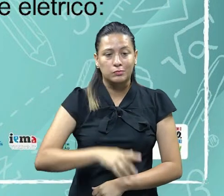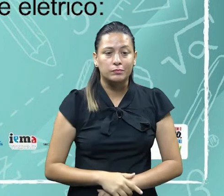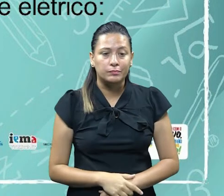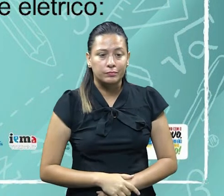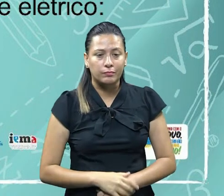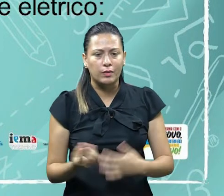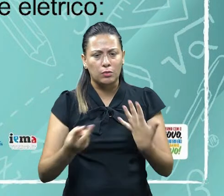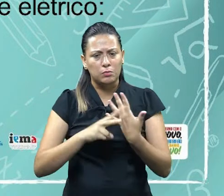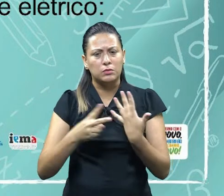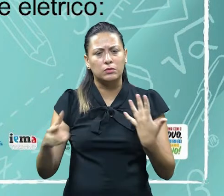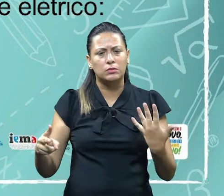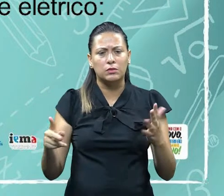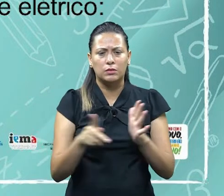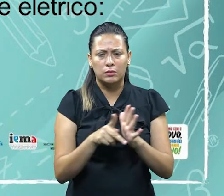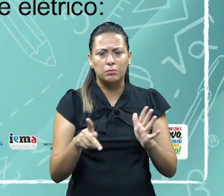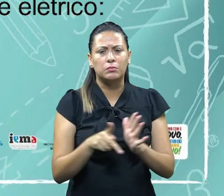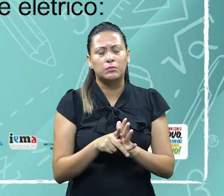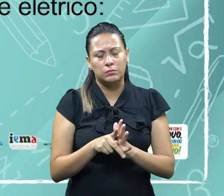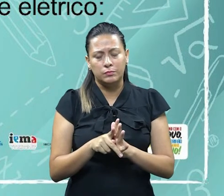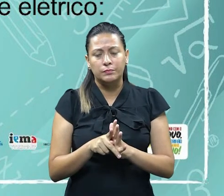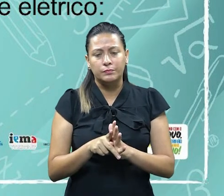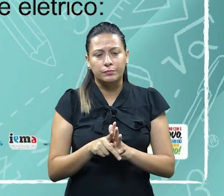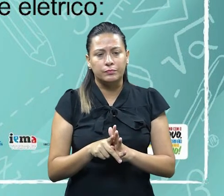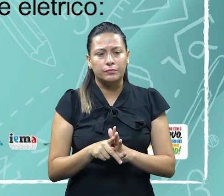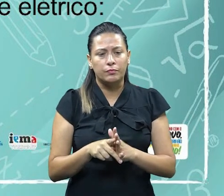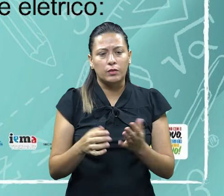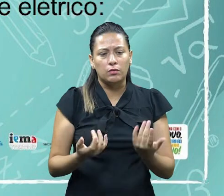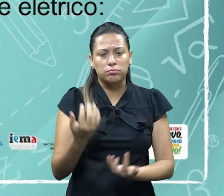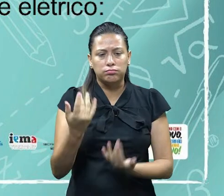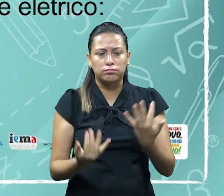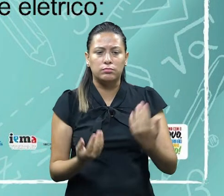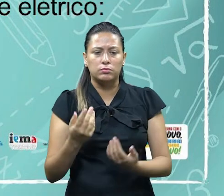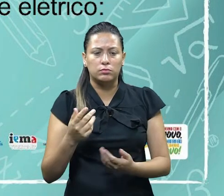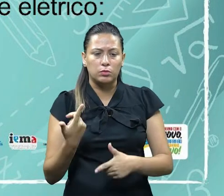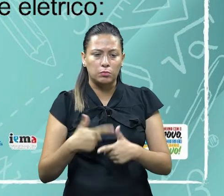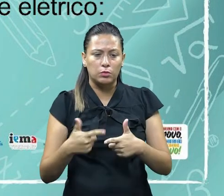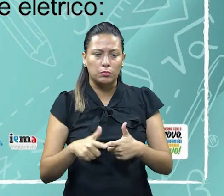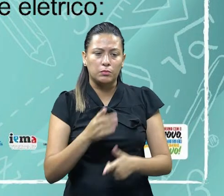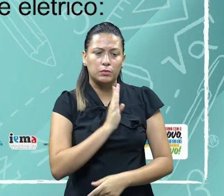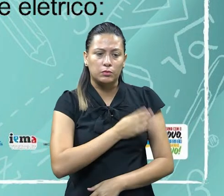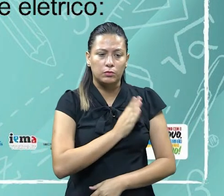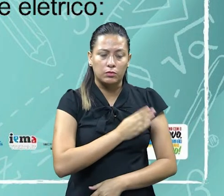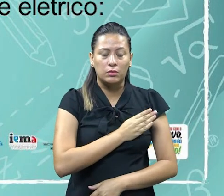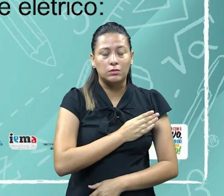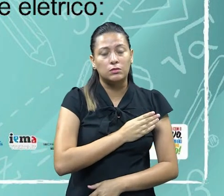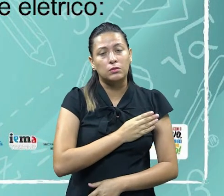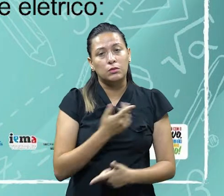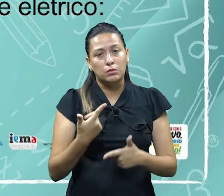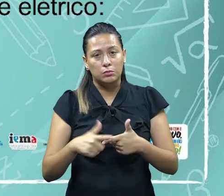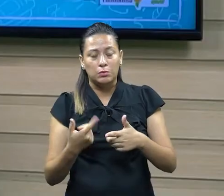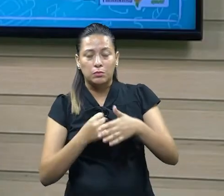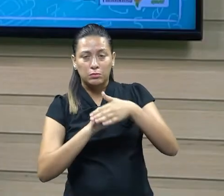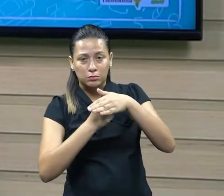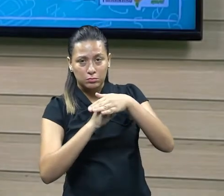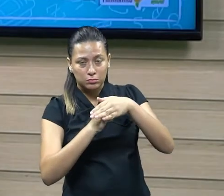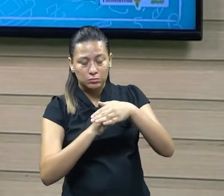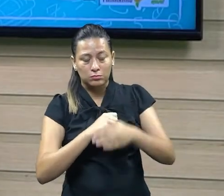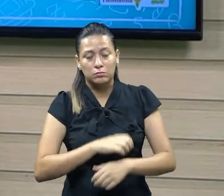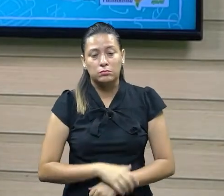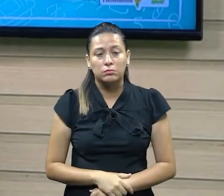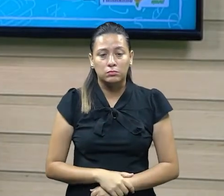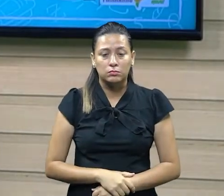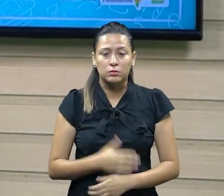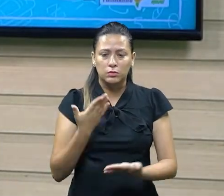Algumas consequências decorrentes de um choque elétrico: queimaduras, problemas cardíacos e lesões neurológicas. Na